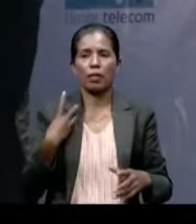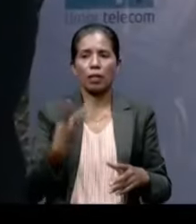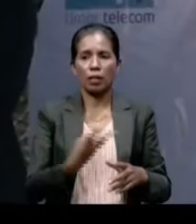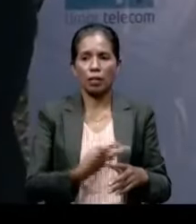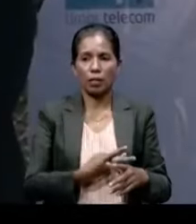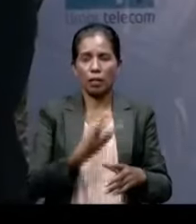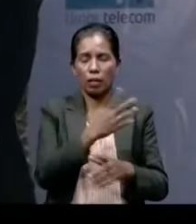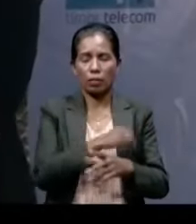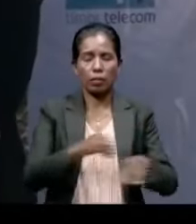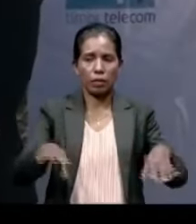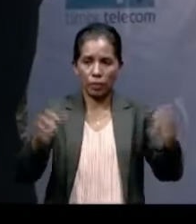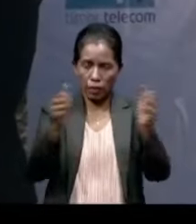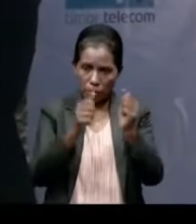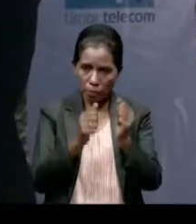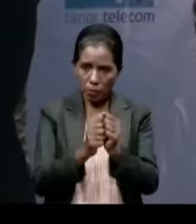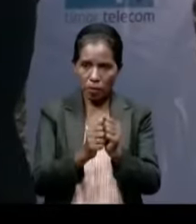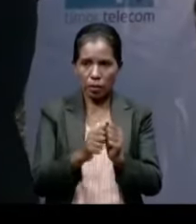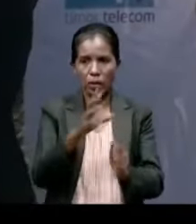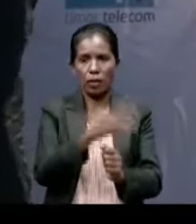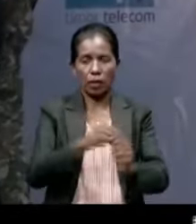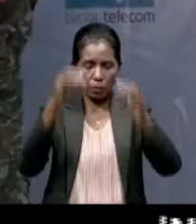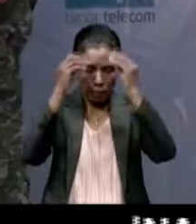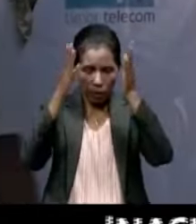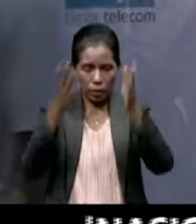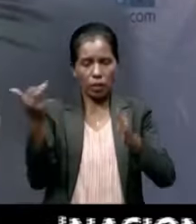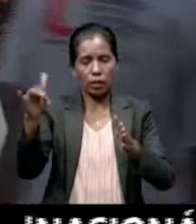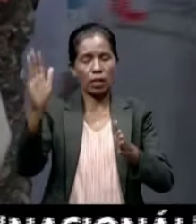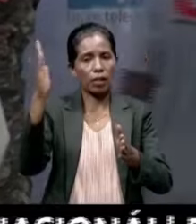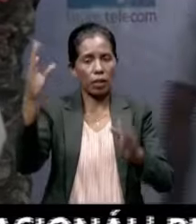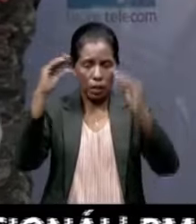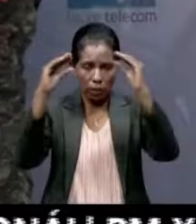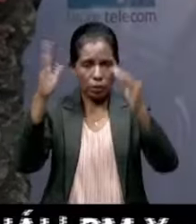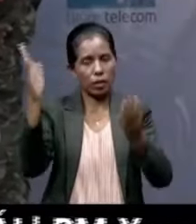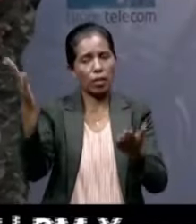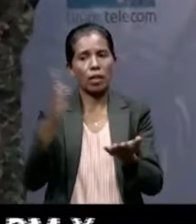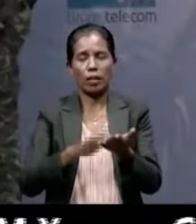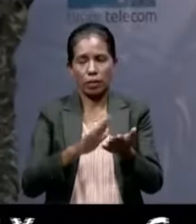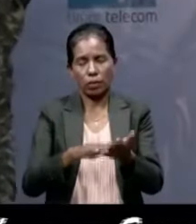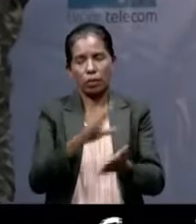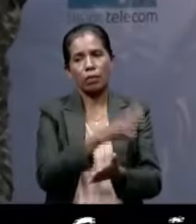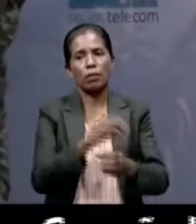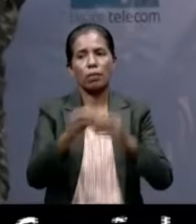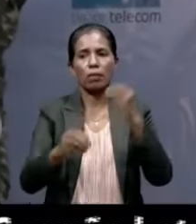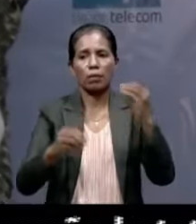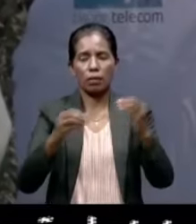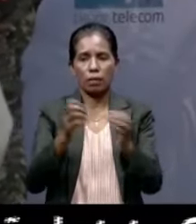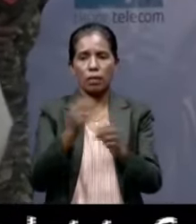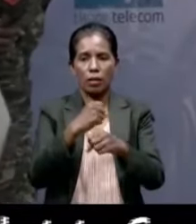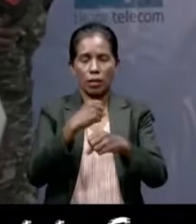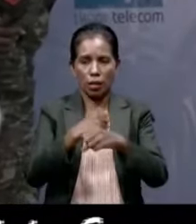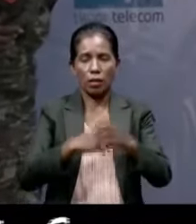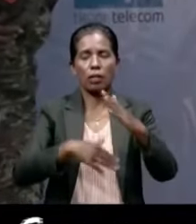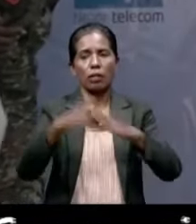programas de cooperação, enviando professores e apoiando escolas, ainda hoje assumindo o compromisso de construção de uma nova